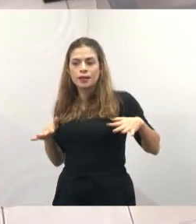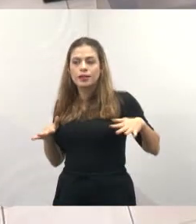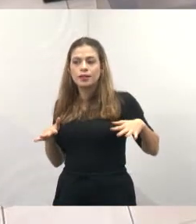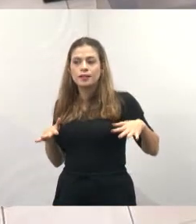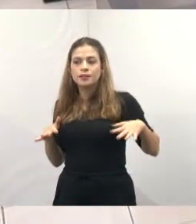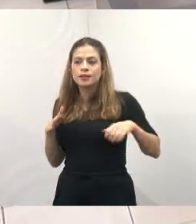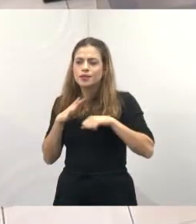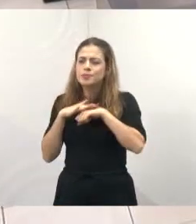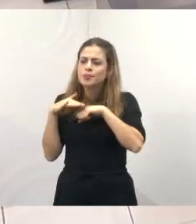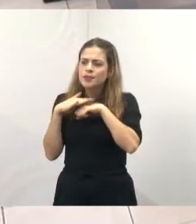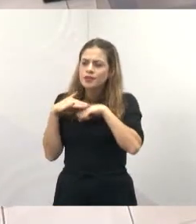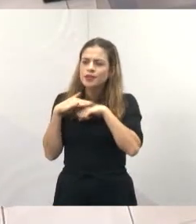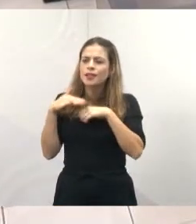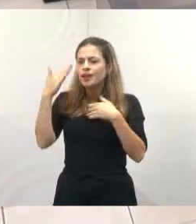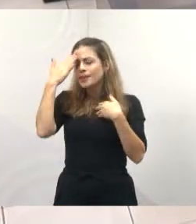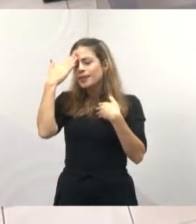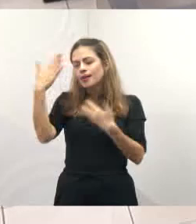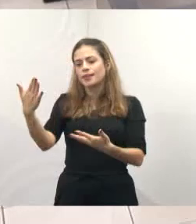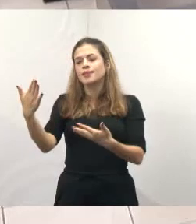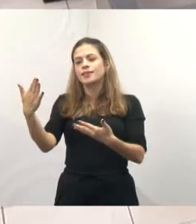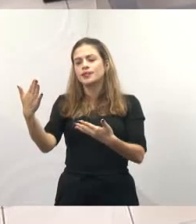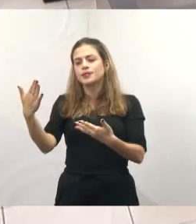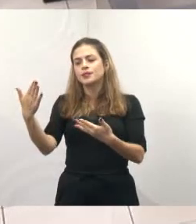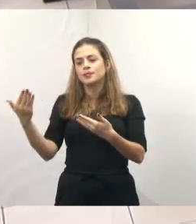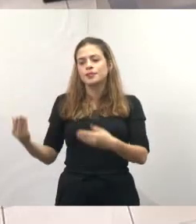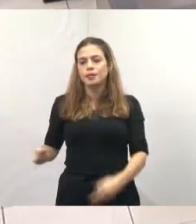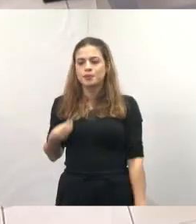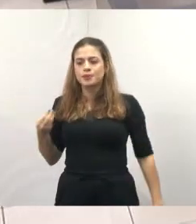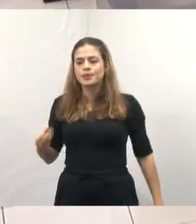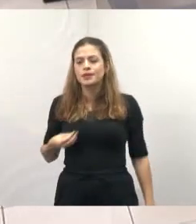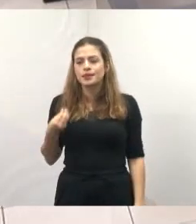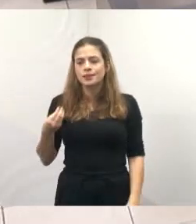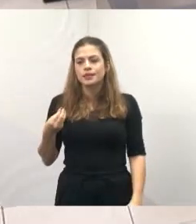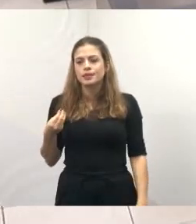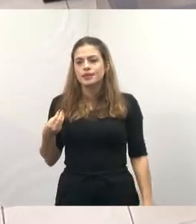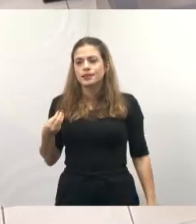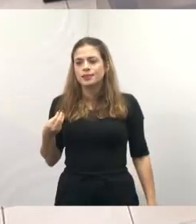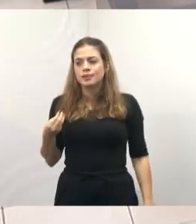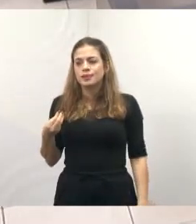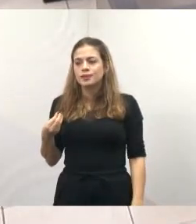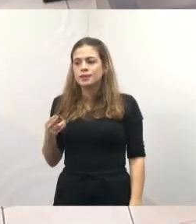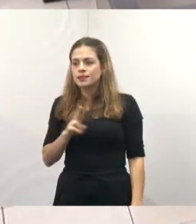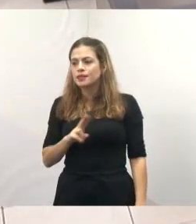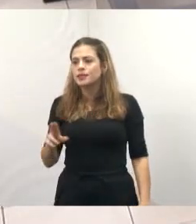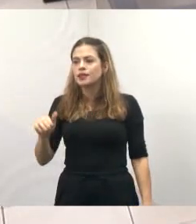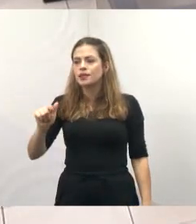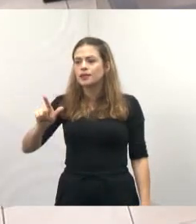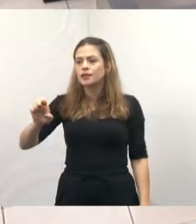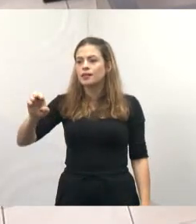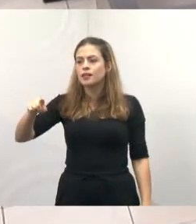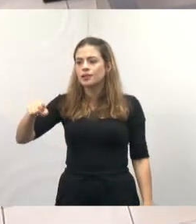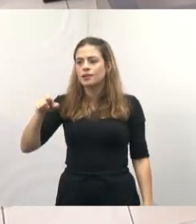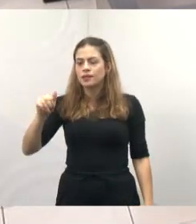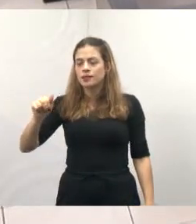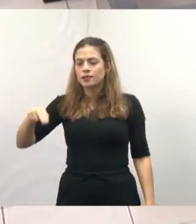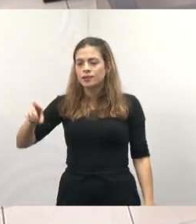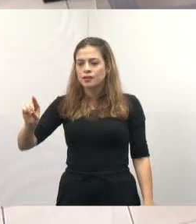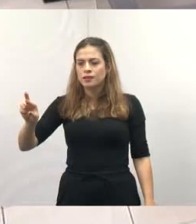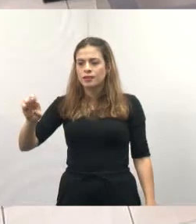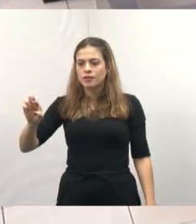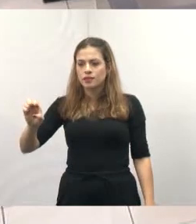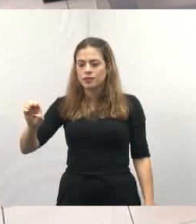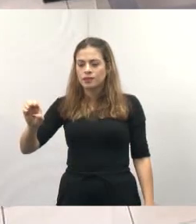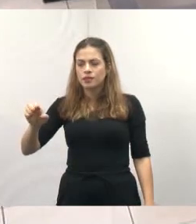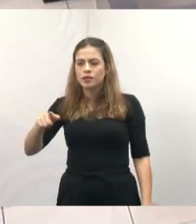muito carinhosa eu agradeço a presença, em nome do Alexandre, um ex-funcionário